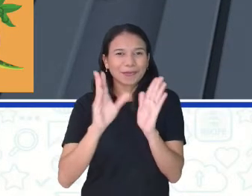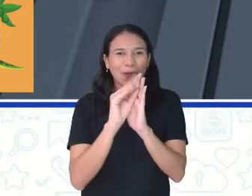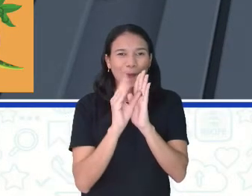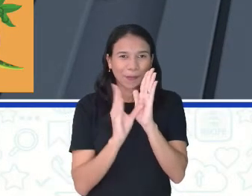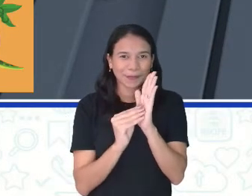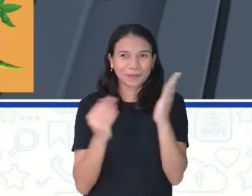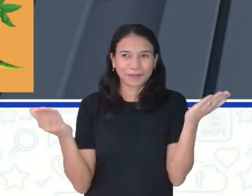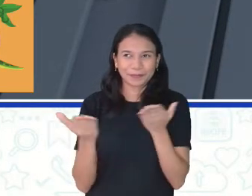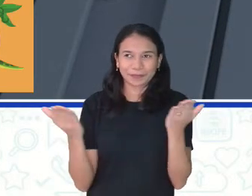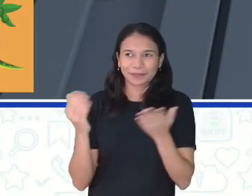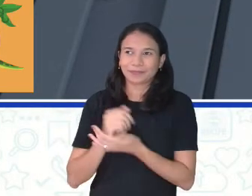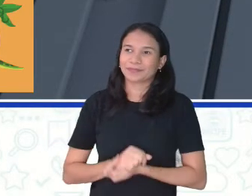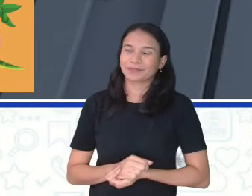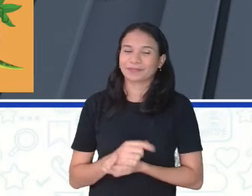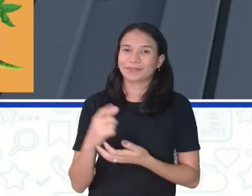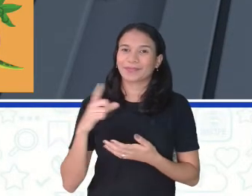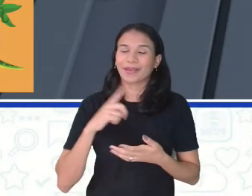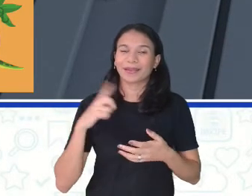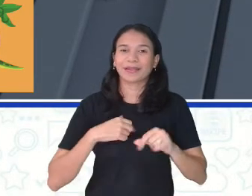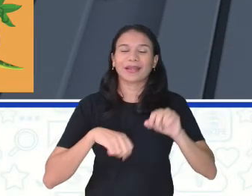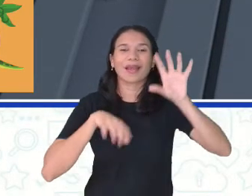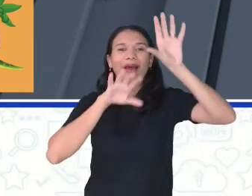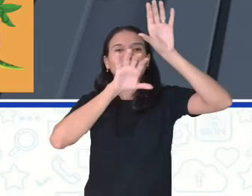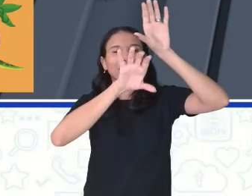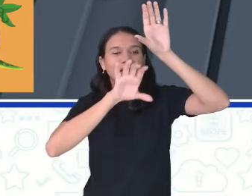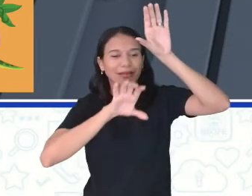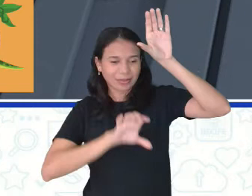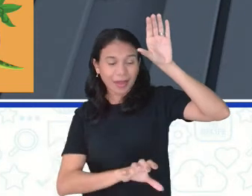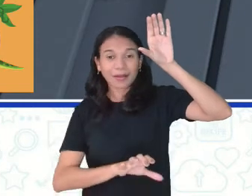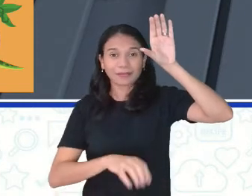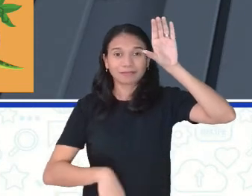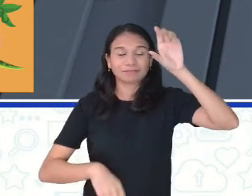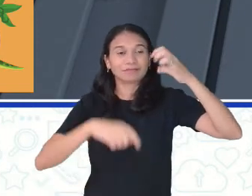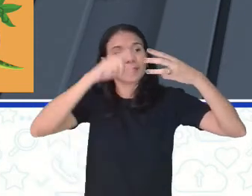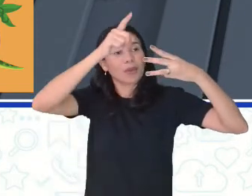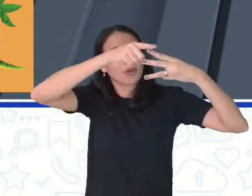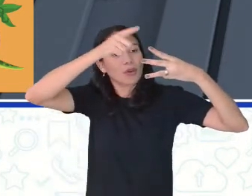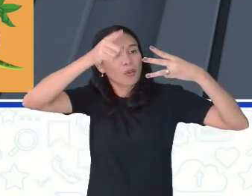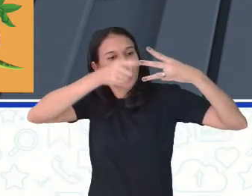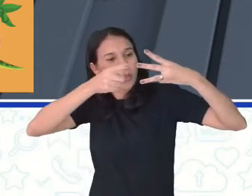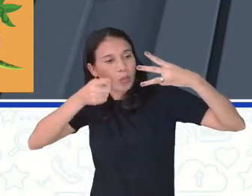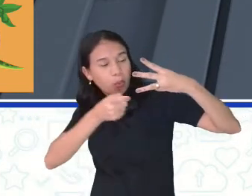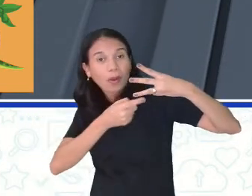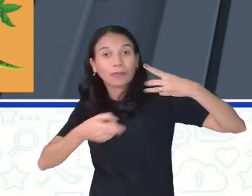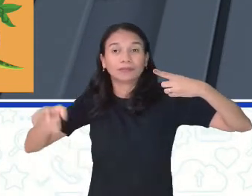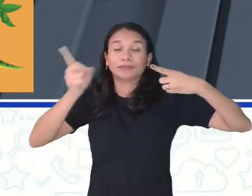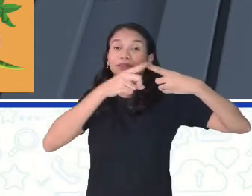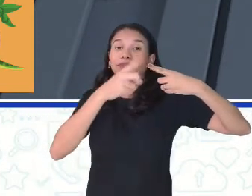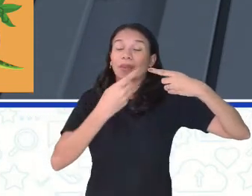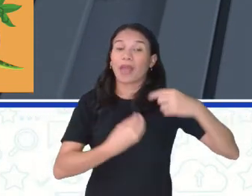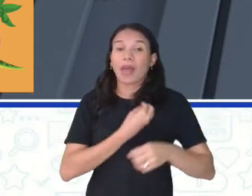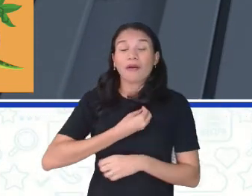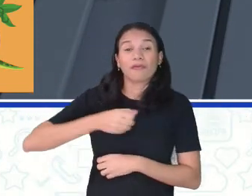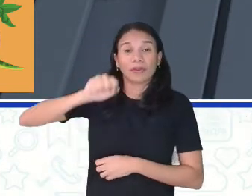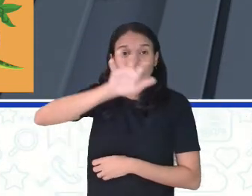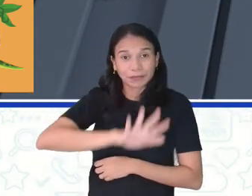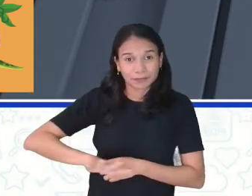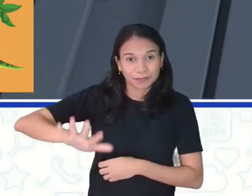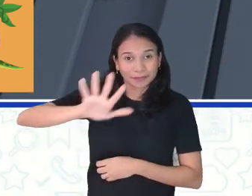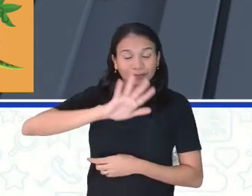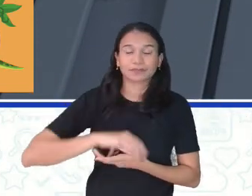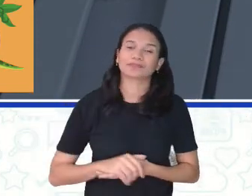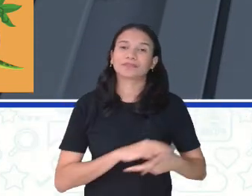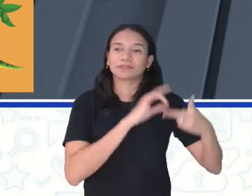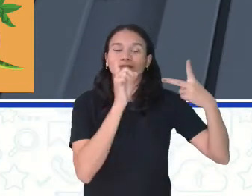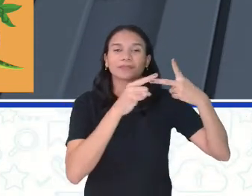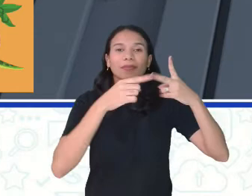hoje, que eu subdividi aí em 3 pontos. A questão aí, a vida nos ambientes,